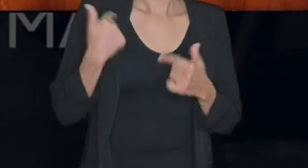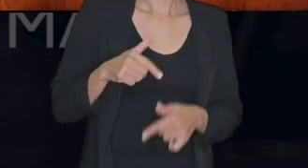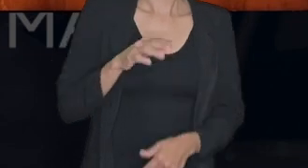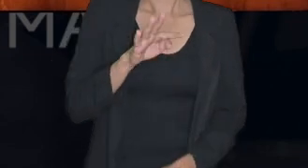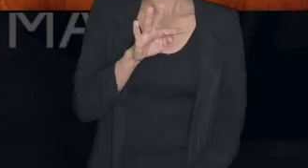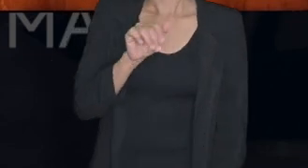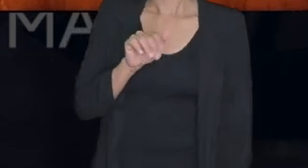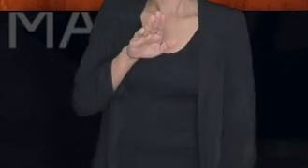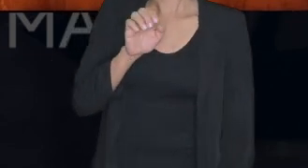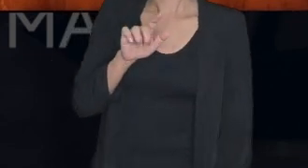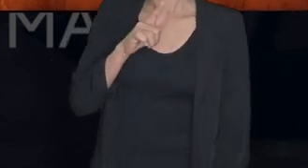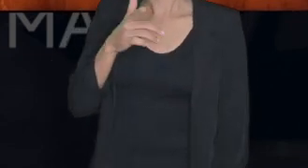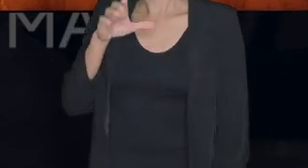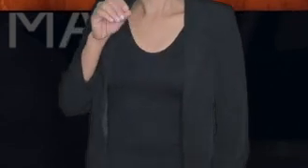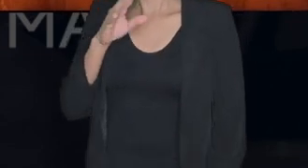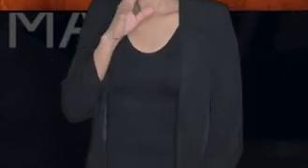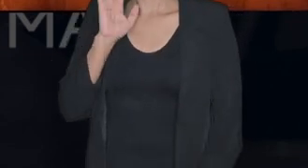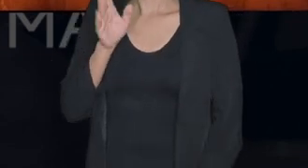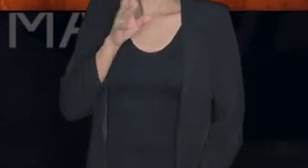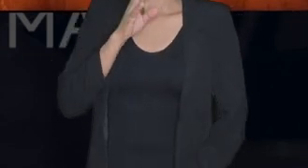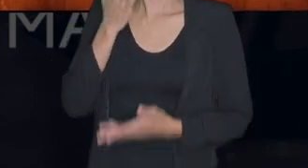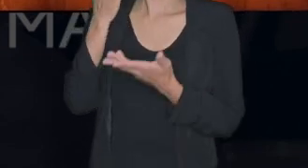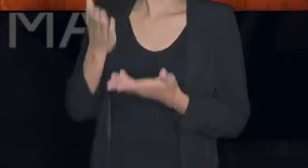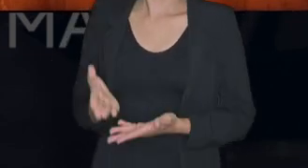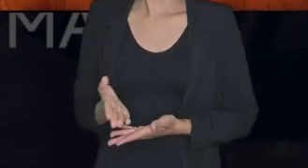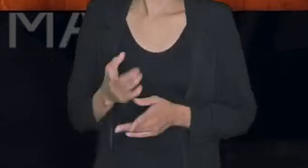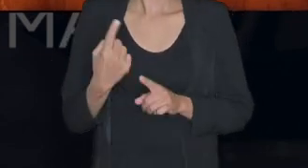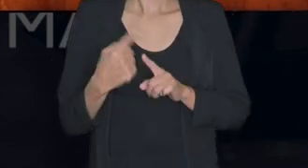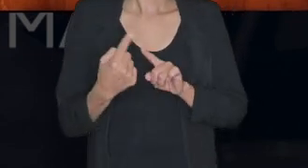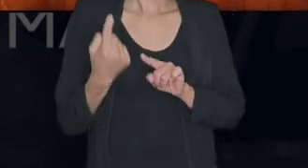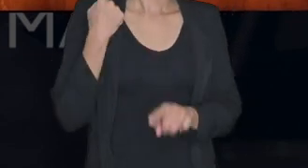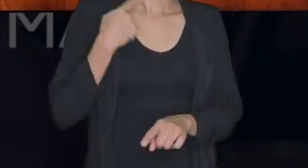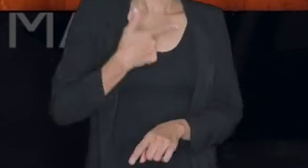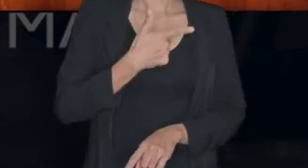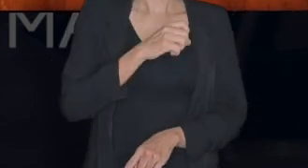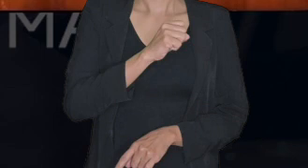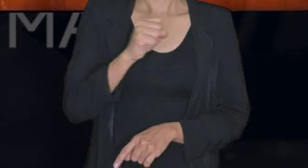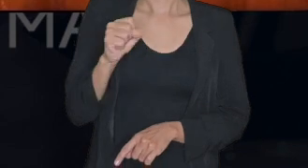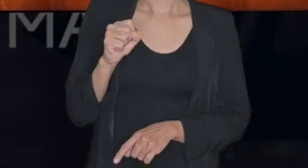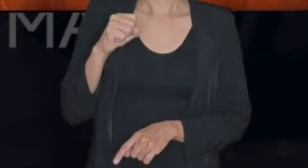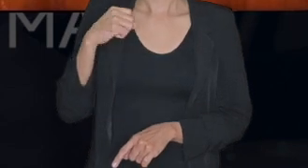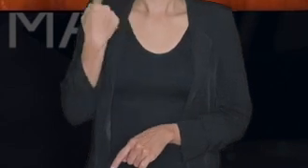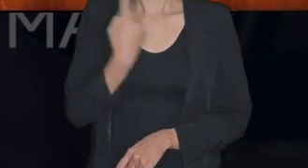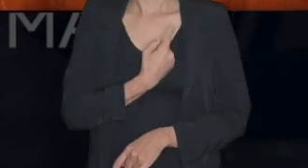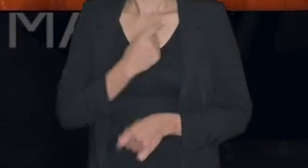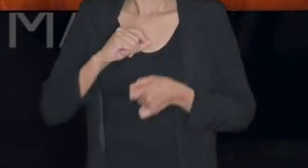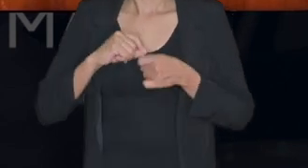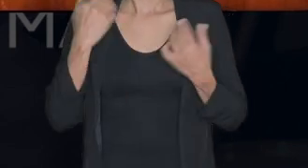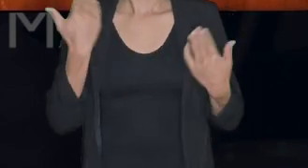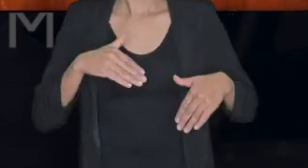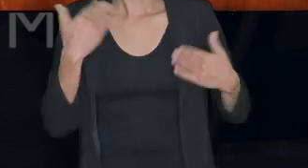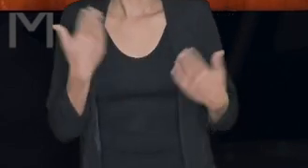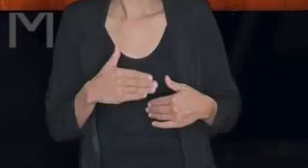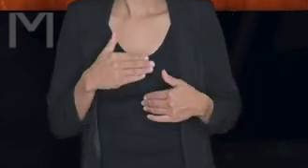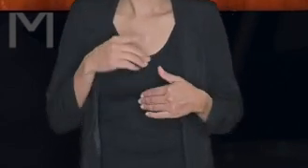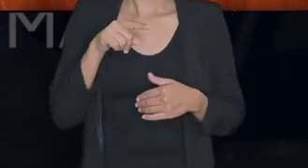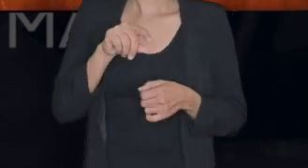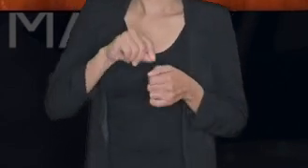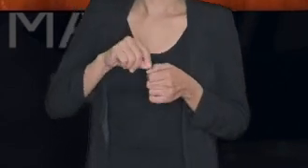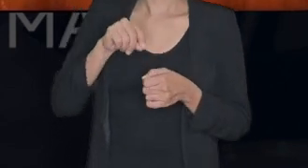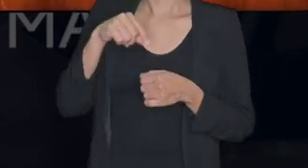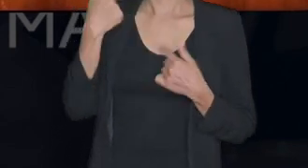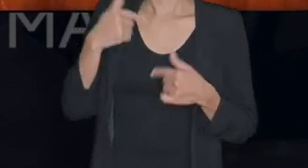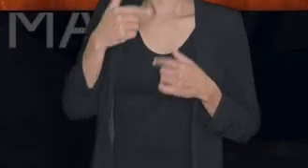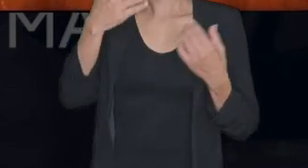conhecia, porque lá pelos idos de 2000 fazíamos concurso já para essa profissão. Então, muito boa